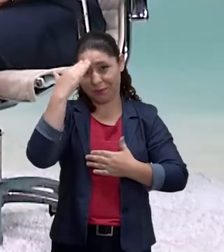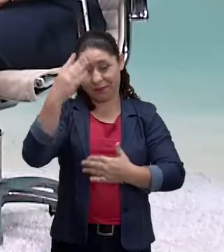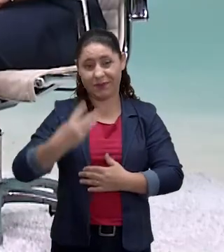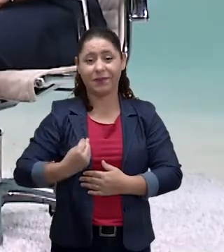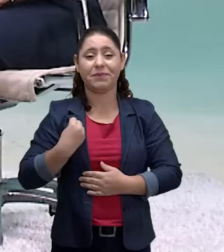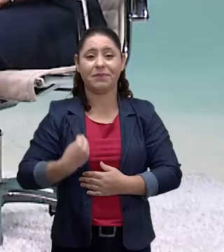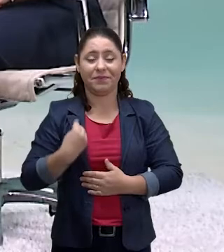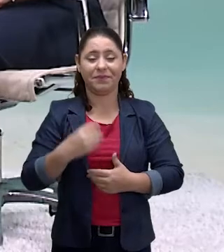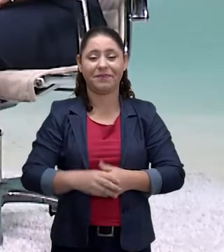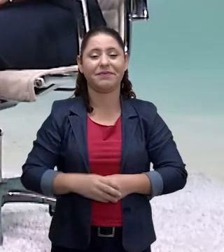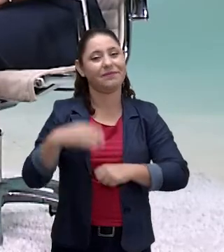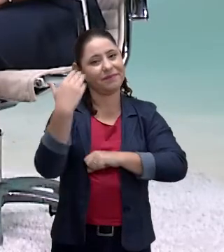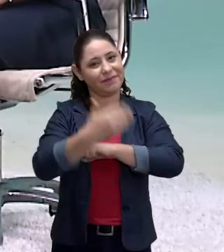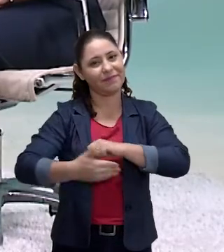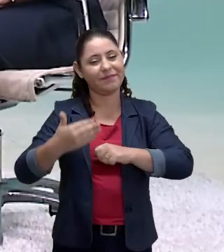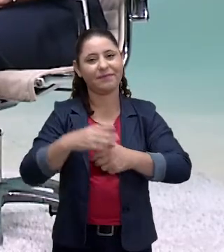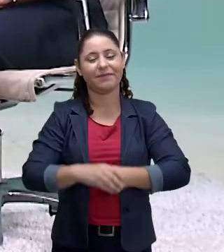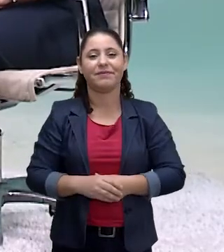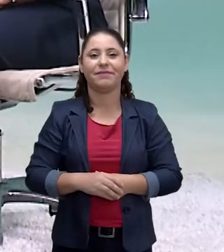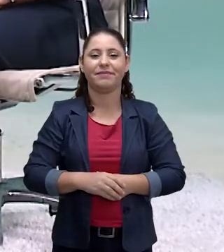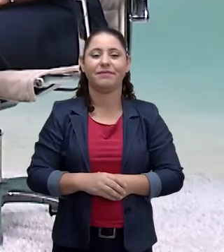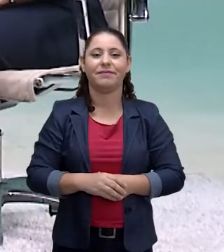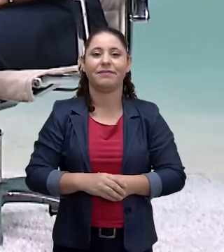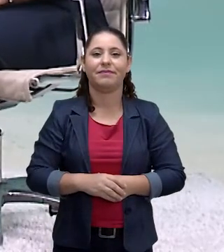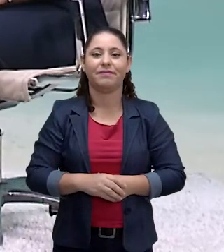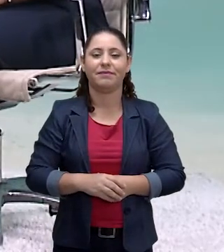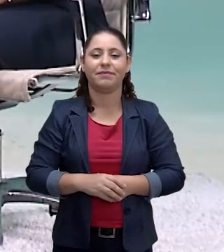Muito obrigada pela participação, defensora. Com